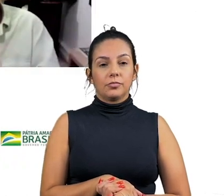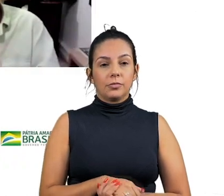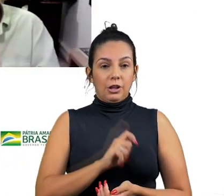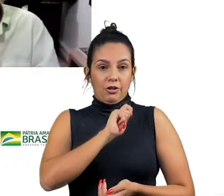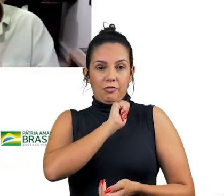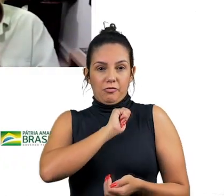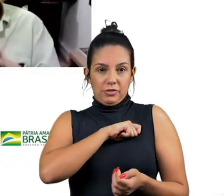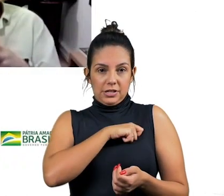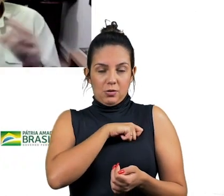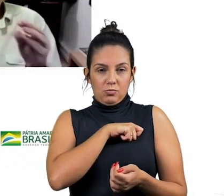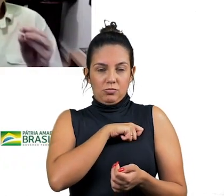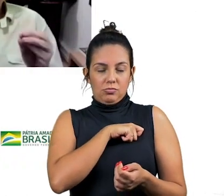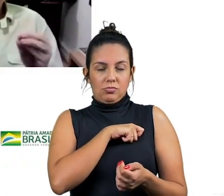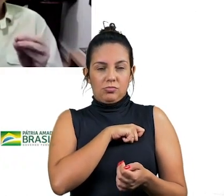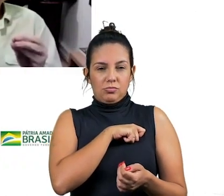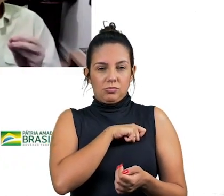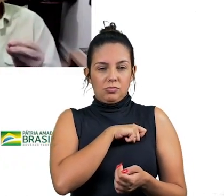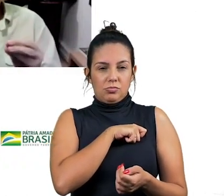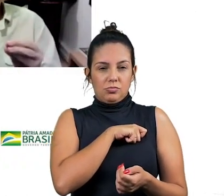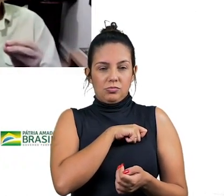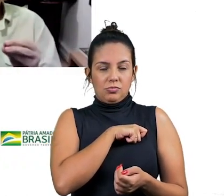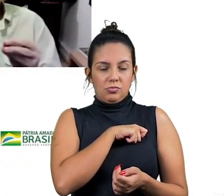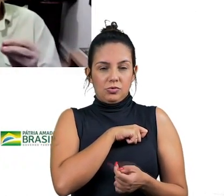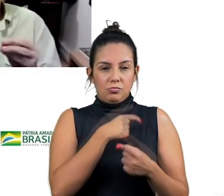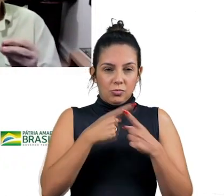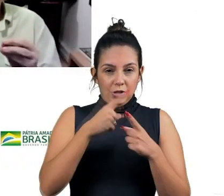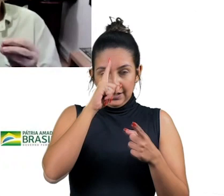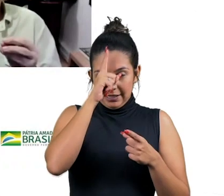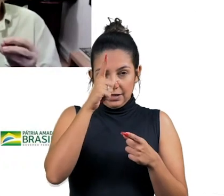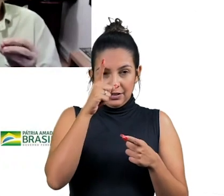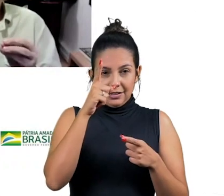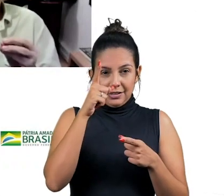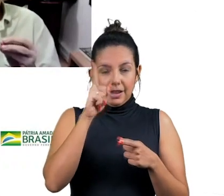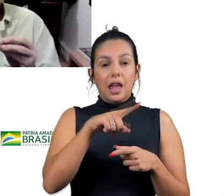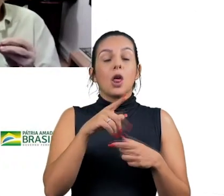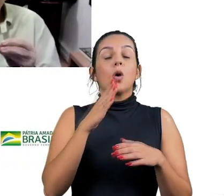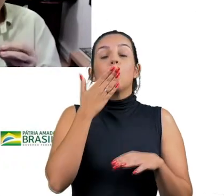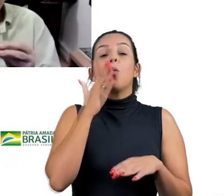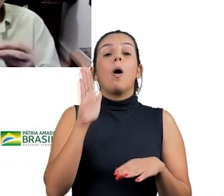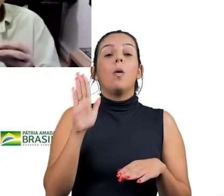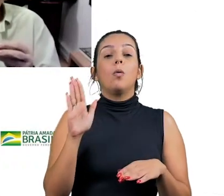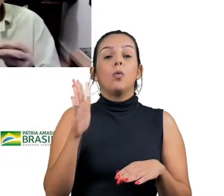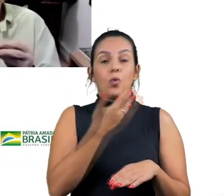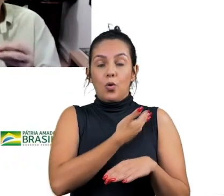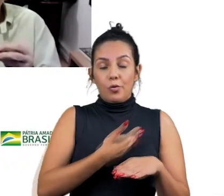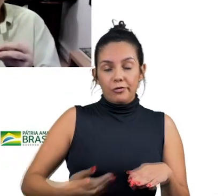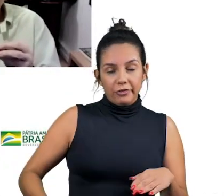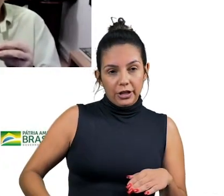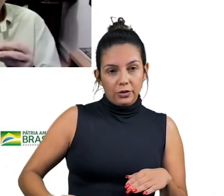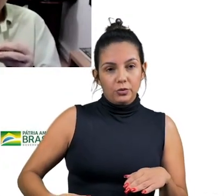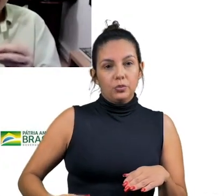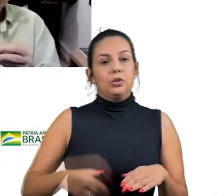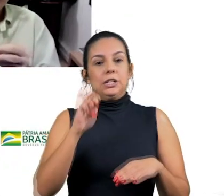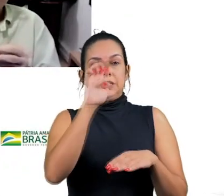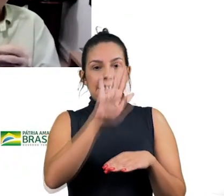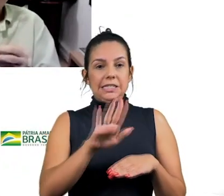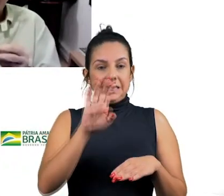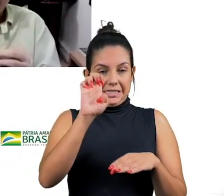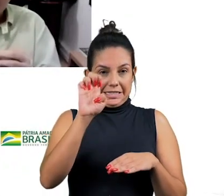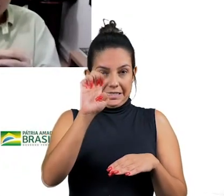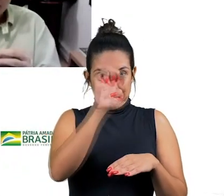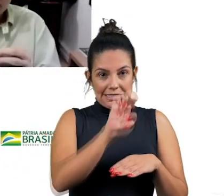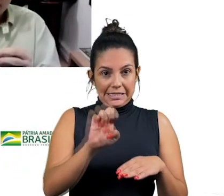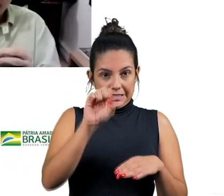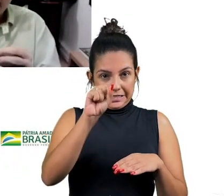fiscal, né? Porque a ideia fundamental era qual? O governo, o Estado, tem que